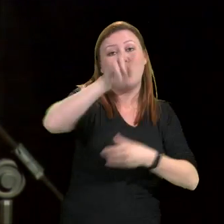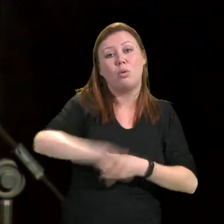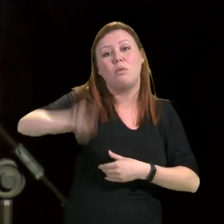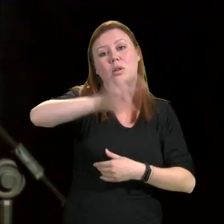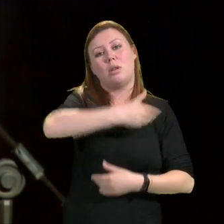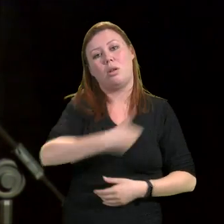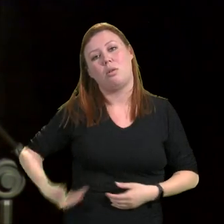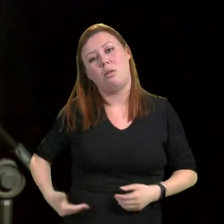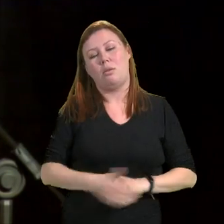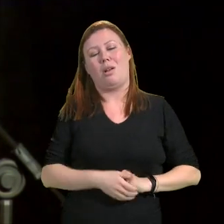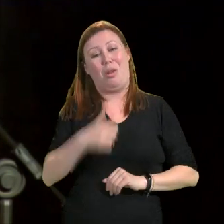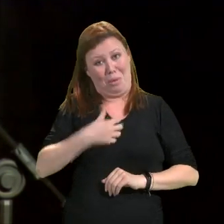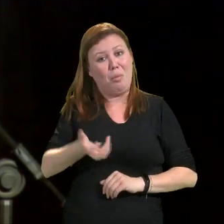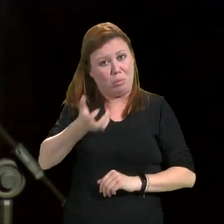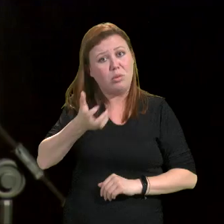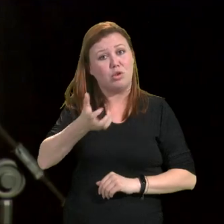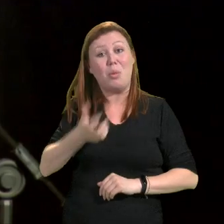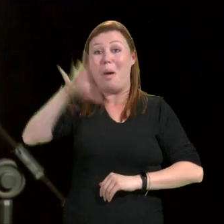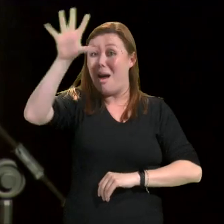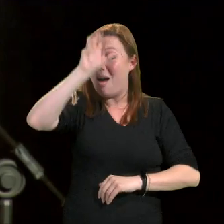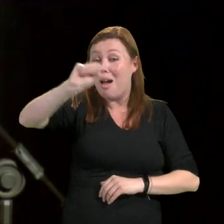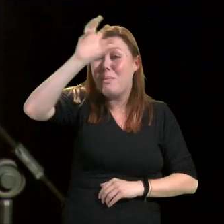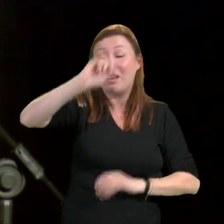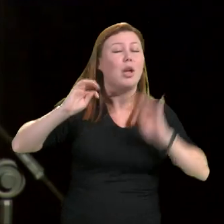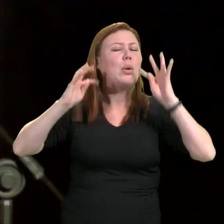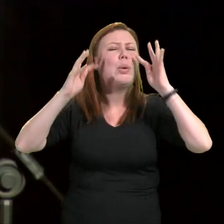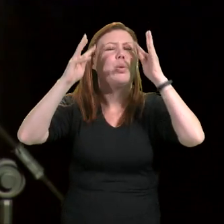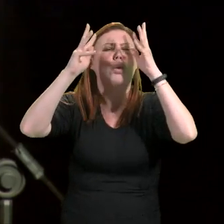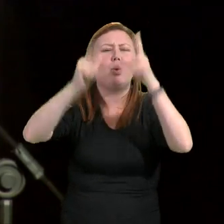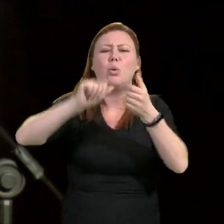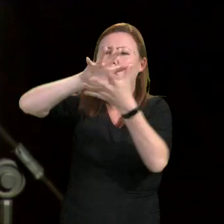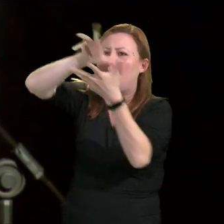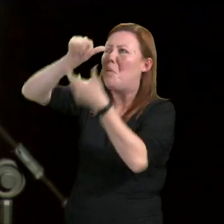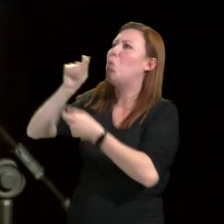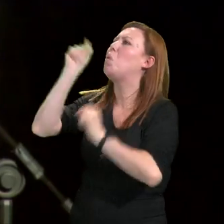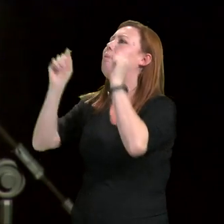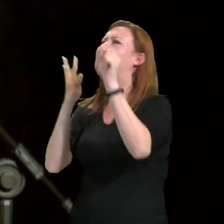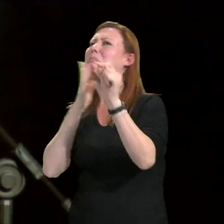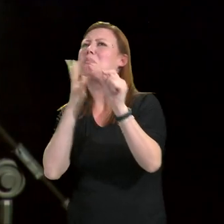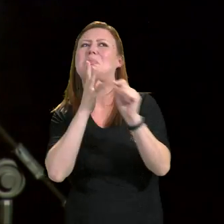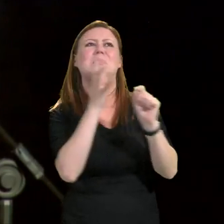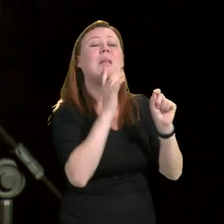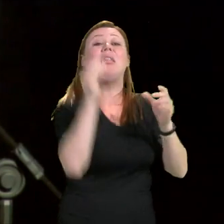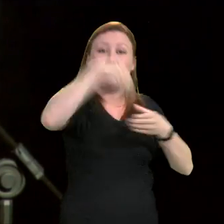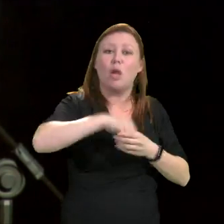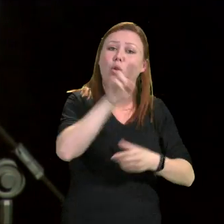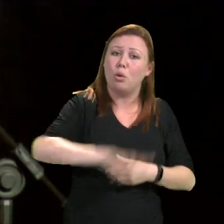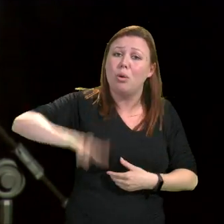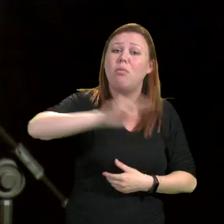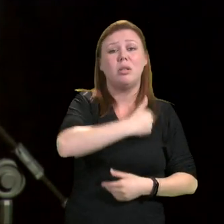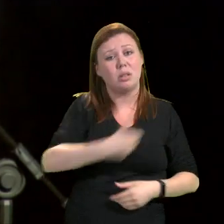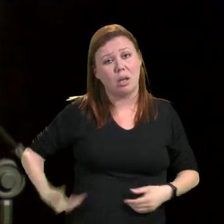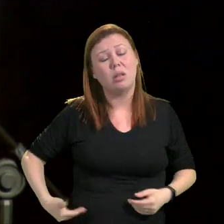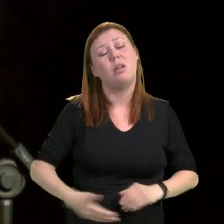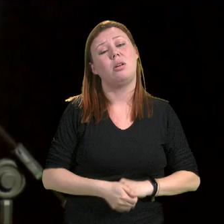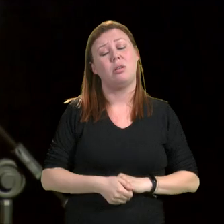Eu quero continuar aprendendo tudo, o mundo que eu ainda não sei, dentro de uma universidade pública.